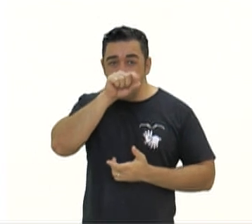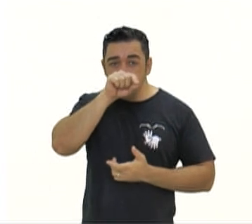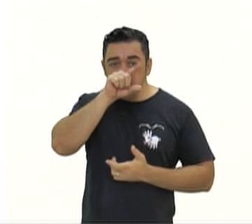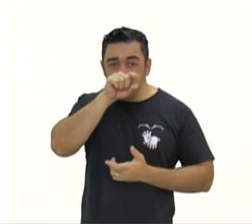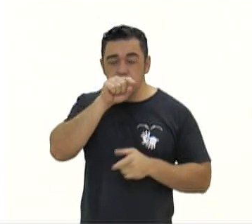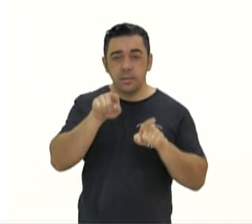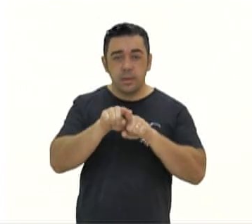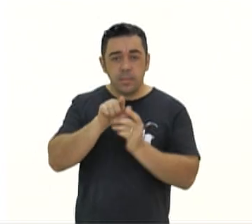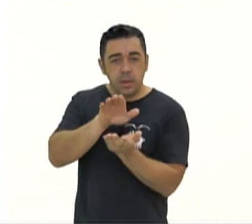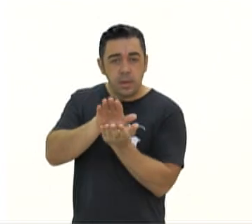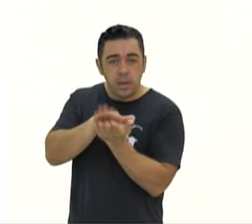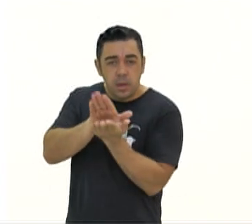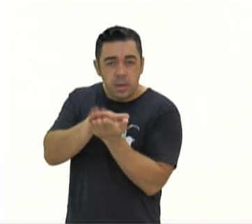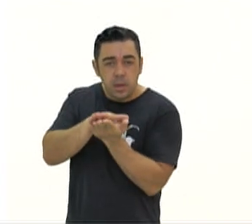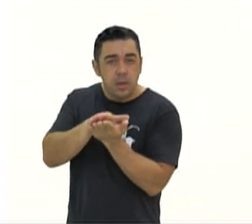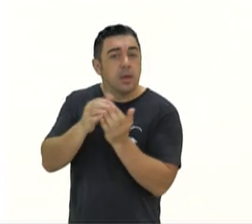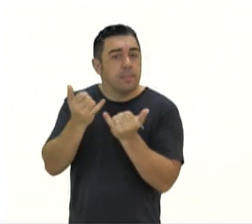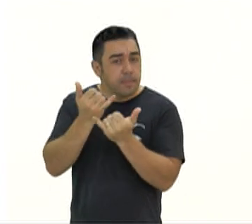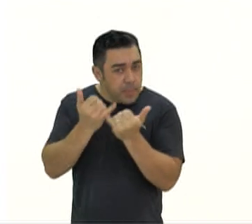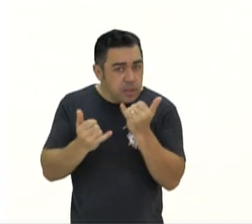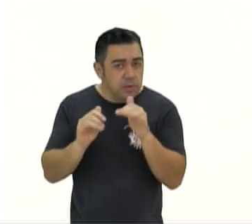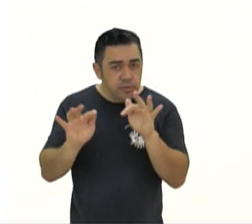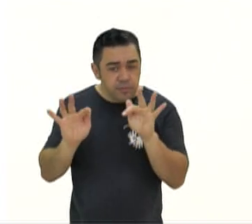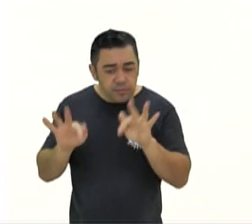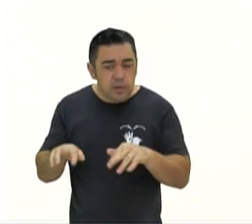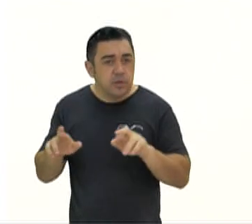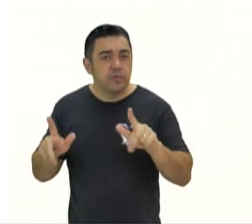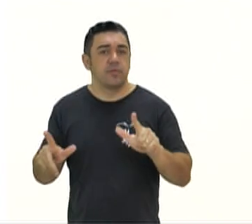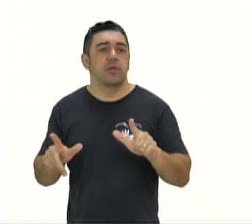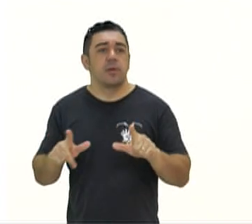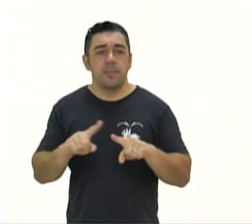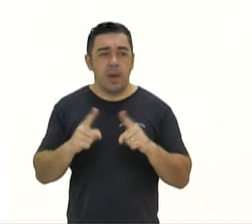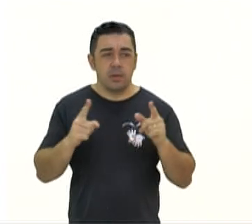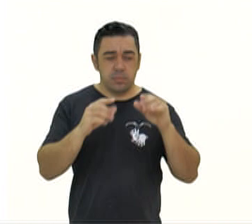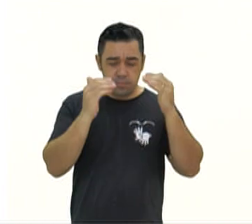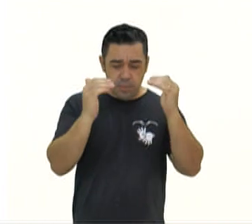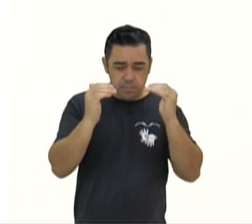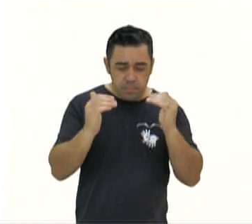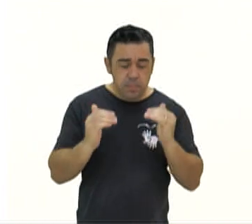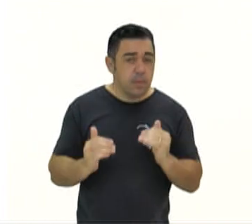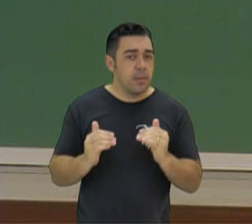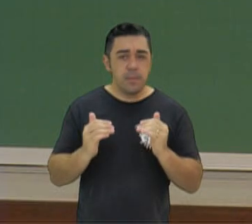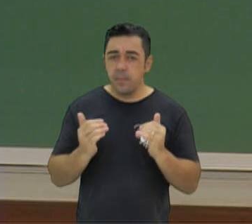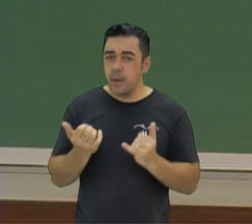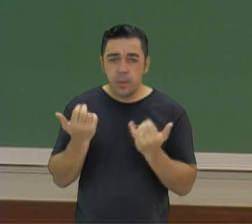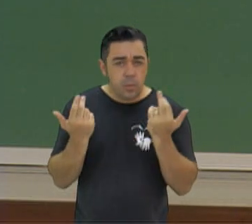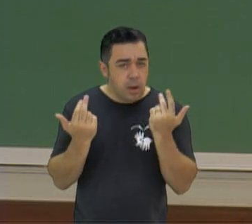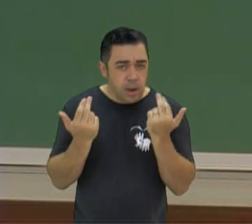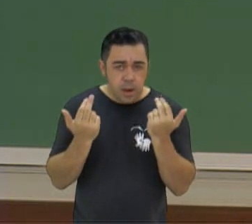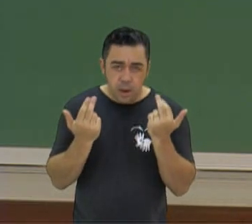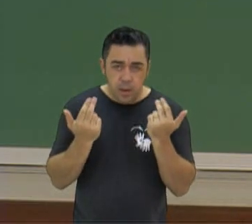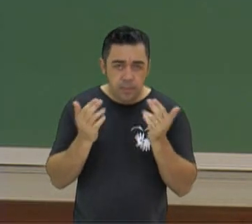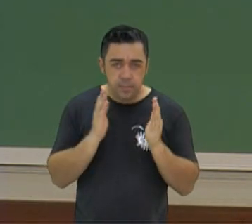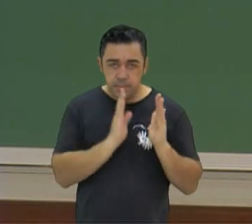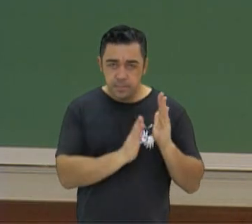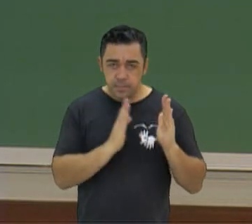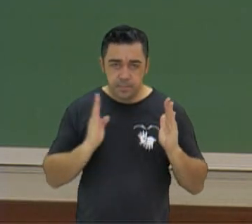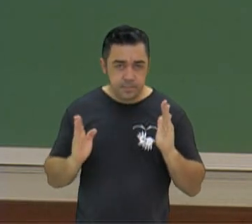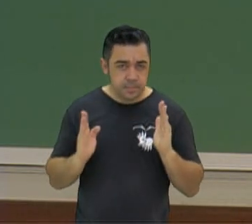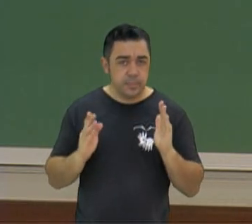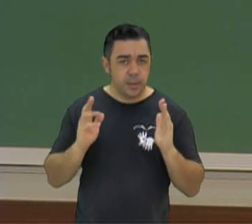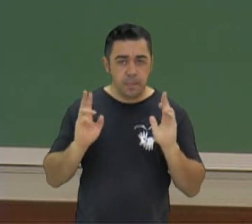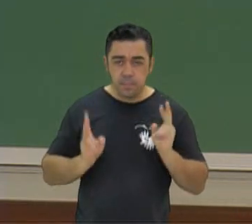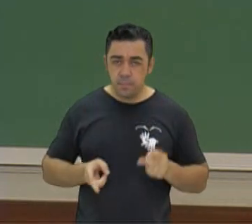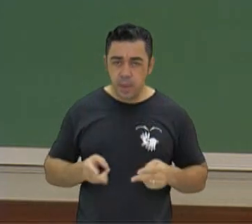parecido, né? Fica diferente ali no final só, mas o resto é muito parecido. Então é uma evidência de que a evolução está acontecendo sim, porque passa pelas